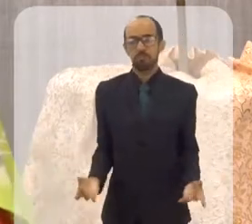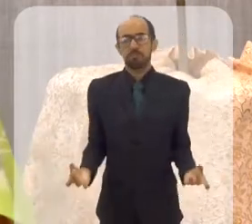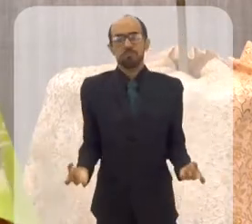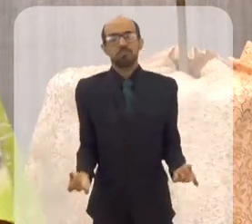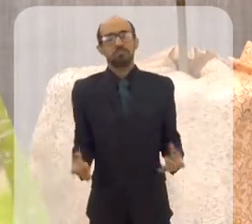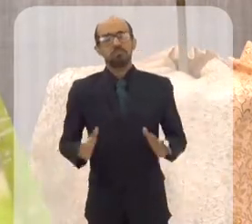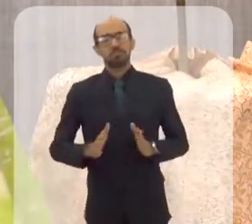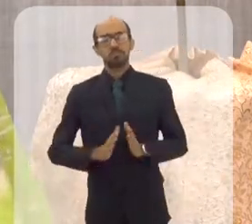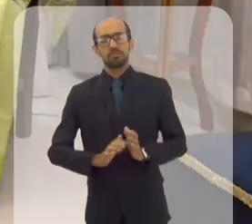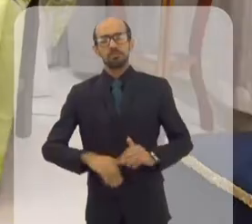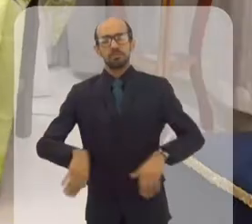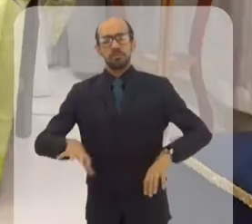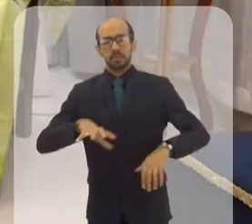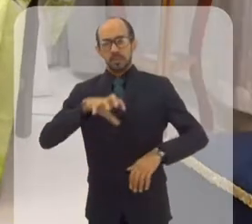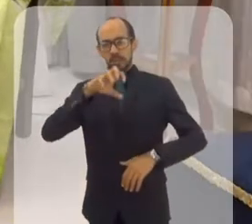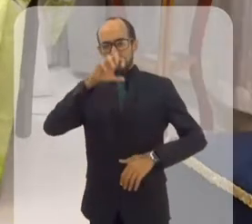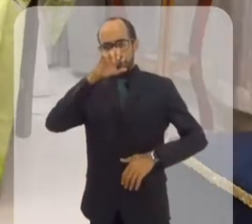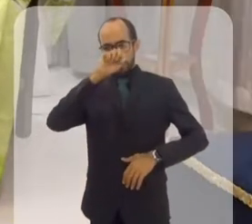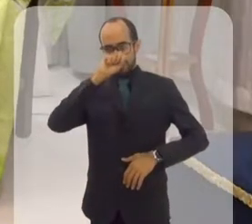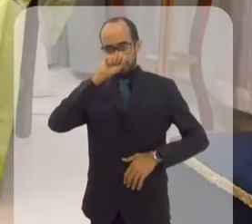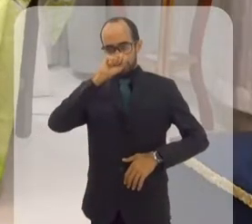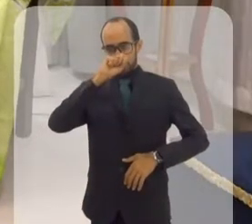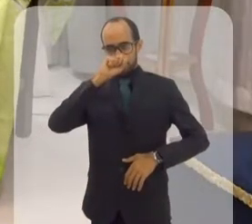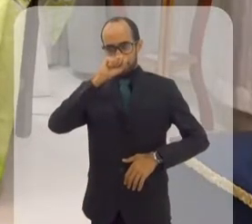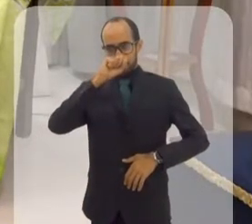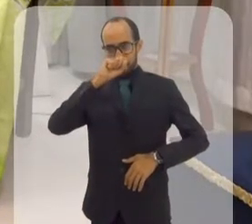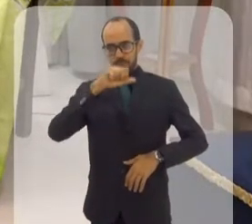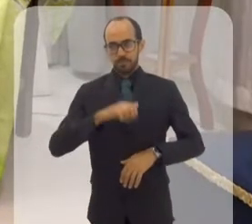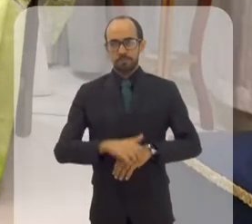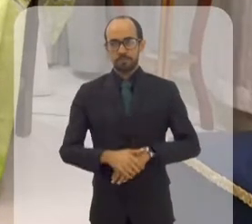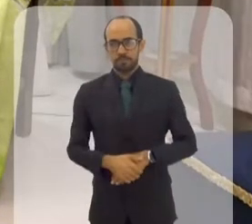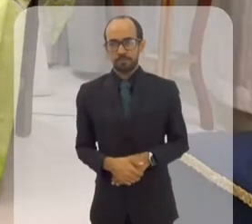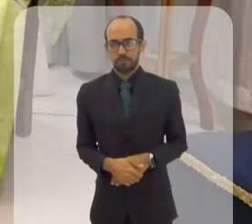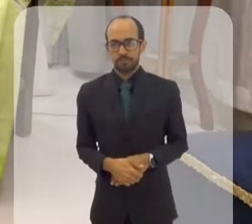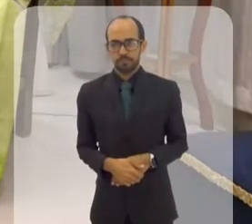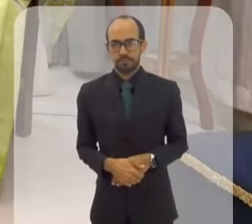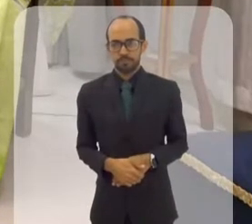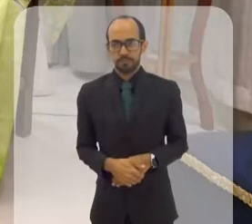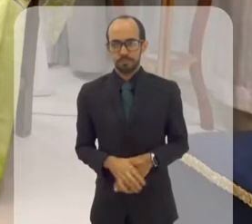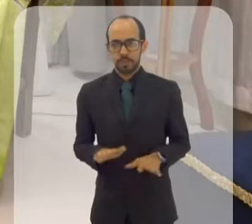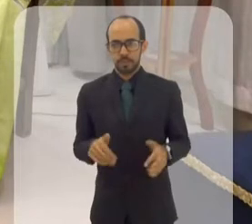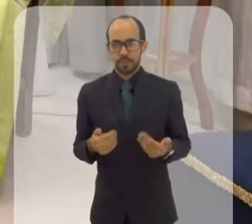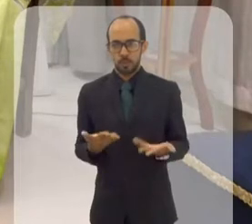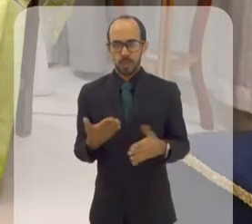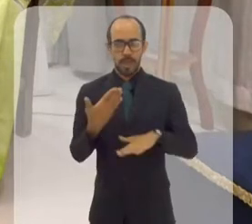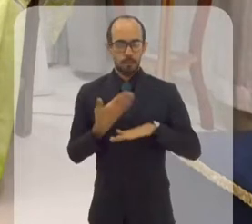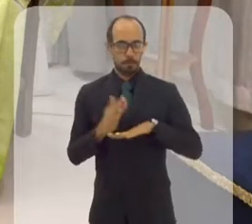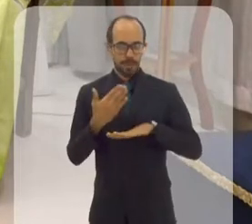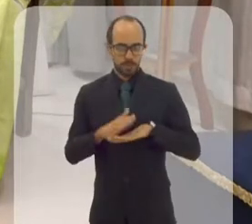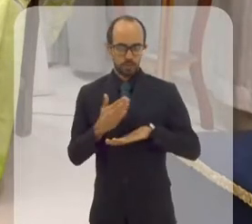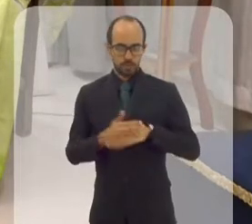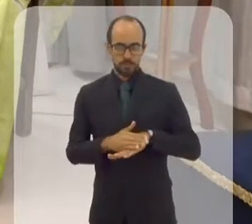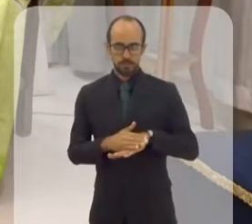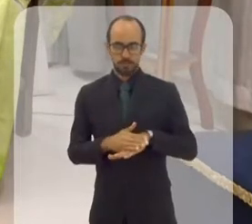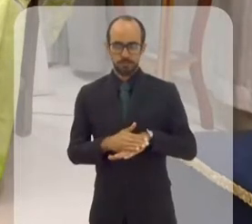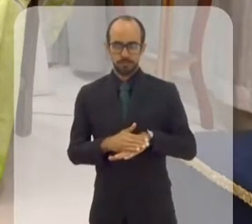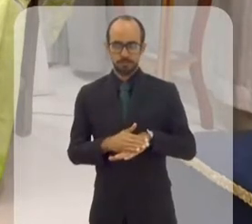meditação, né? Da respiração do mantra, né, Baladeva? Você faz, eu repito? Bom. Assim, eu estou falando na prática, né?